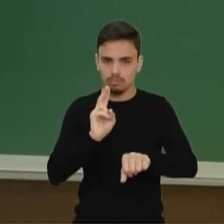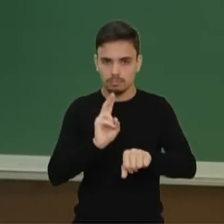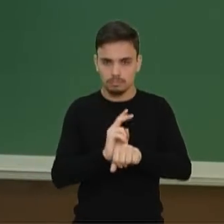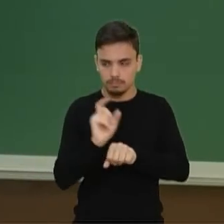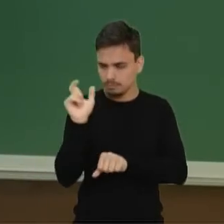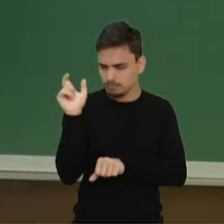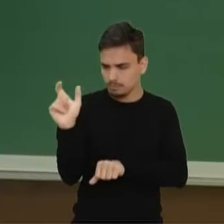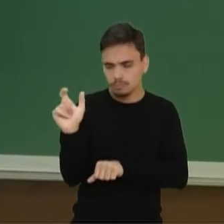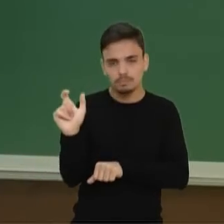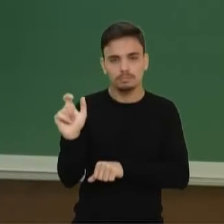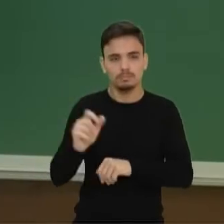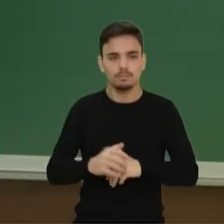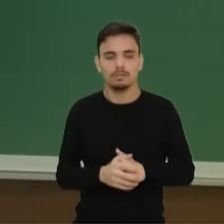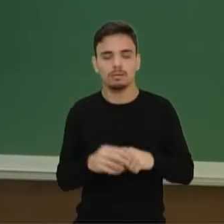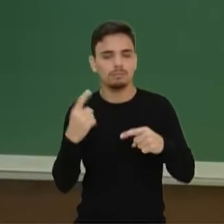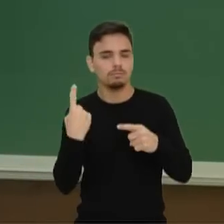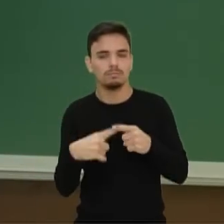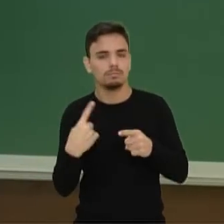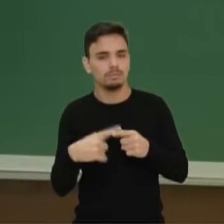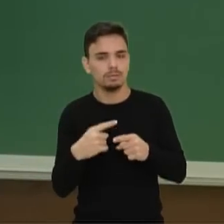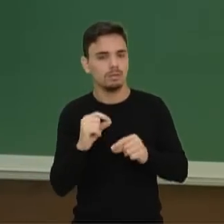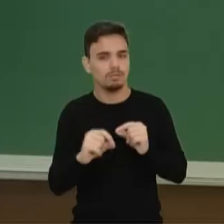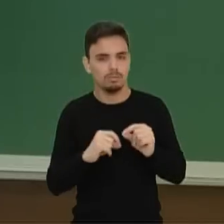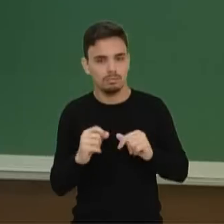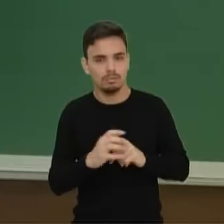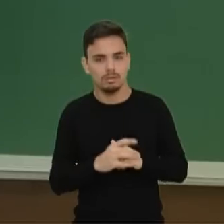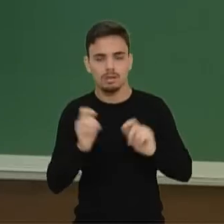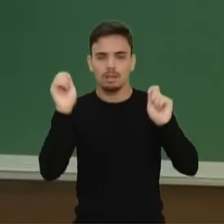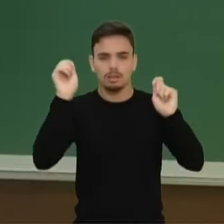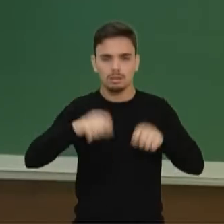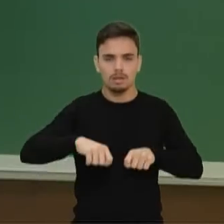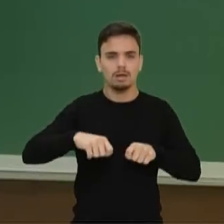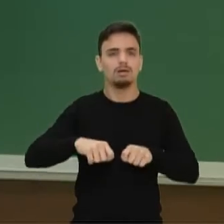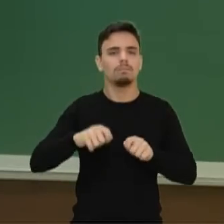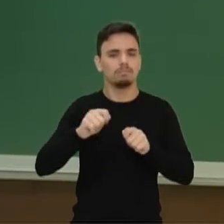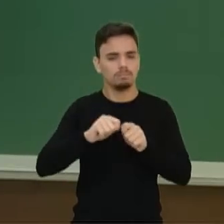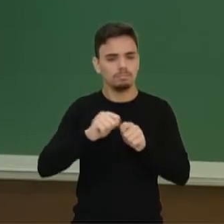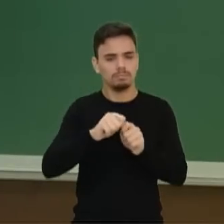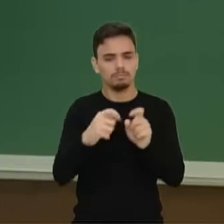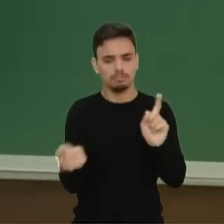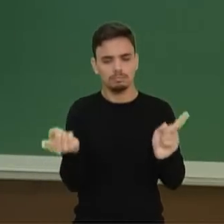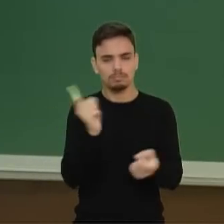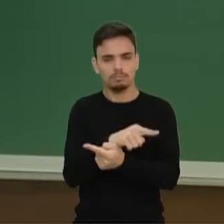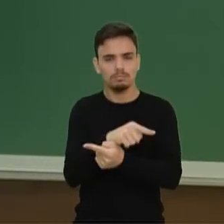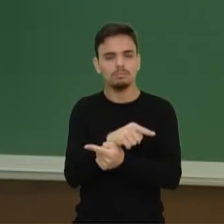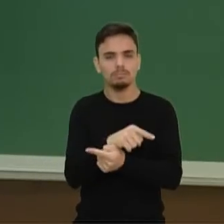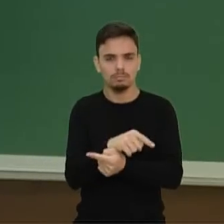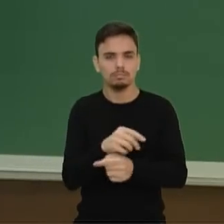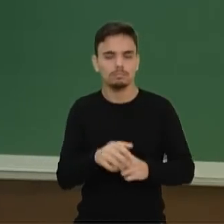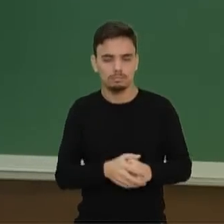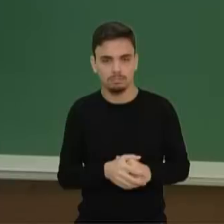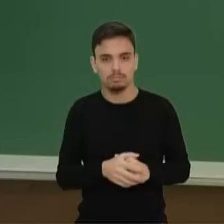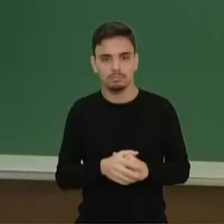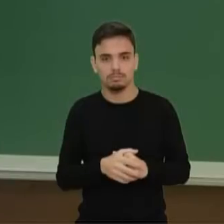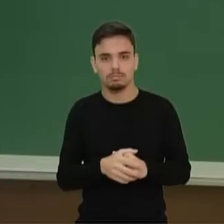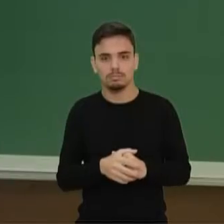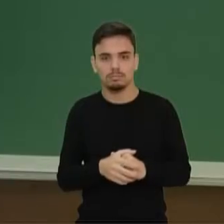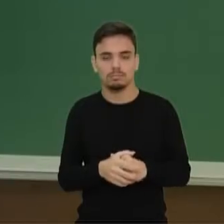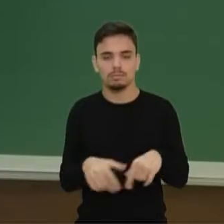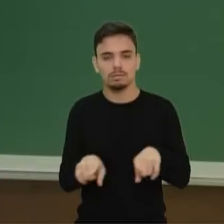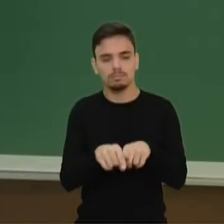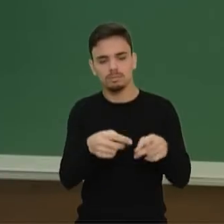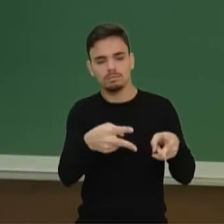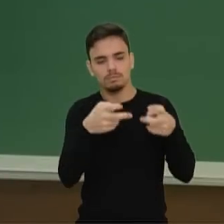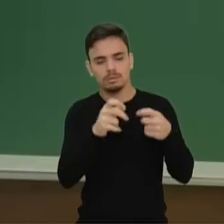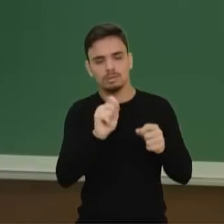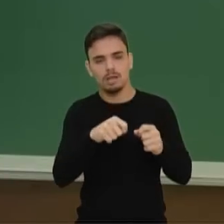partícula apassivadora, porque eu consigo fazer a transformação, né? E verificar se